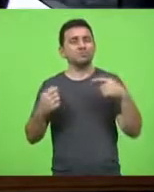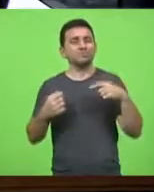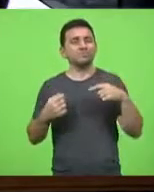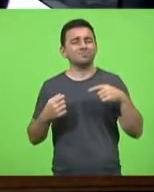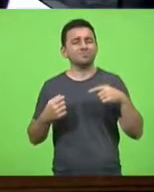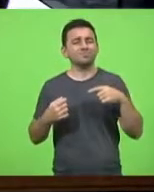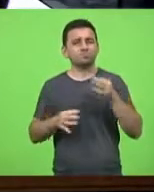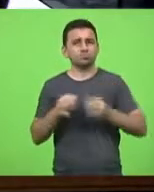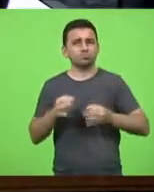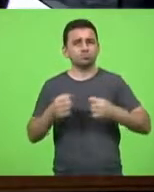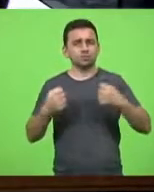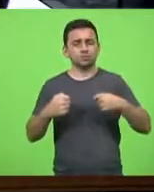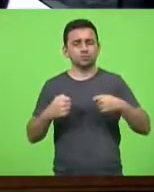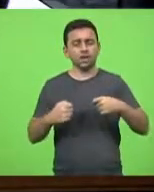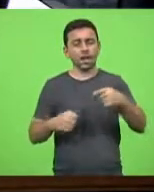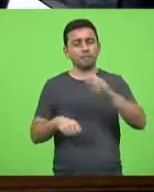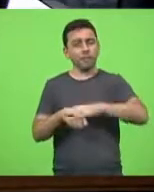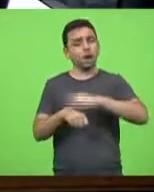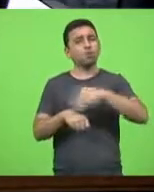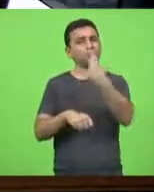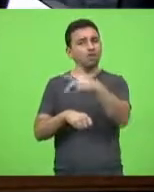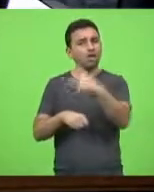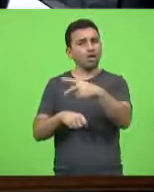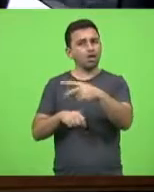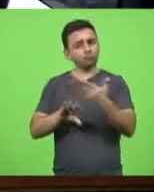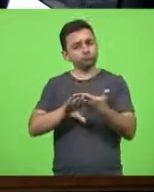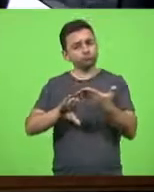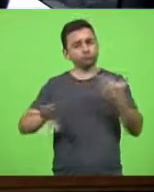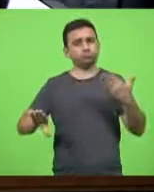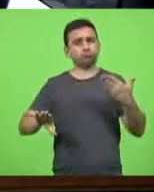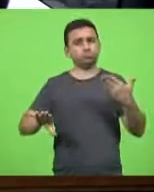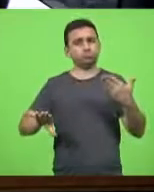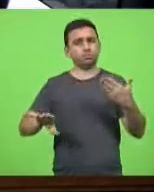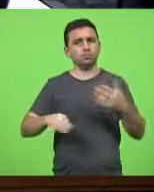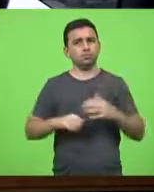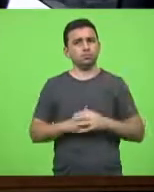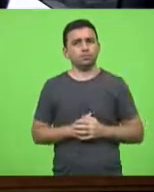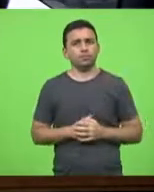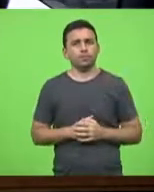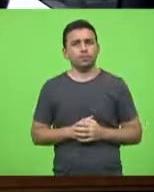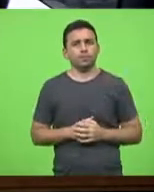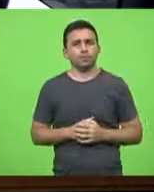tem que se dar por impedido quando ele faz uma sentença por acordo.